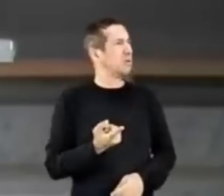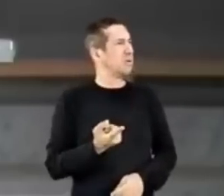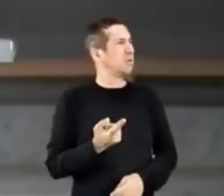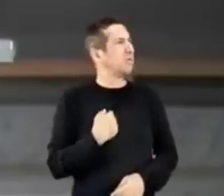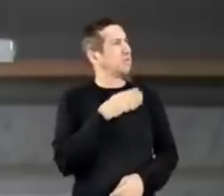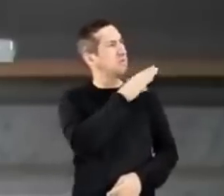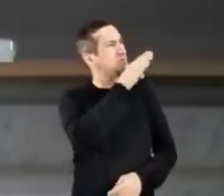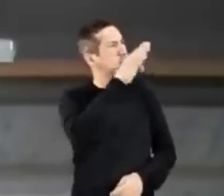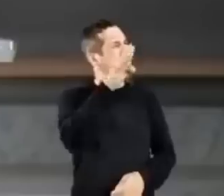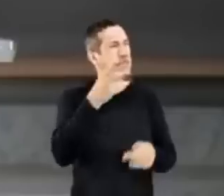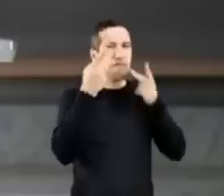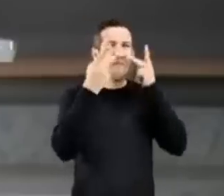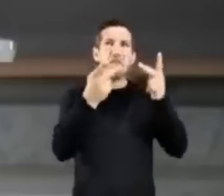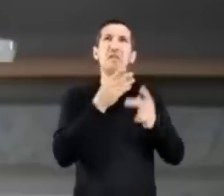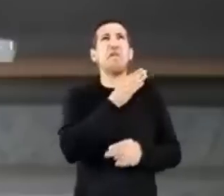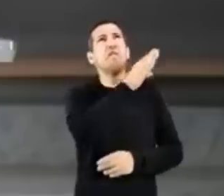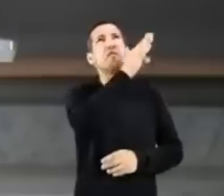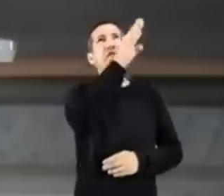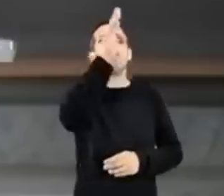muito pregam muito uai